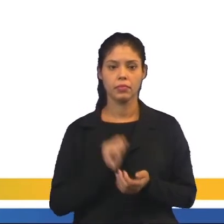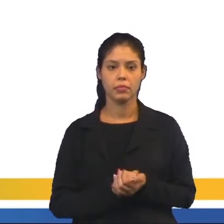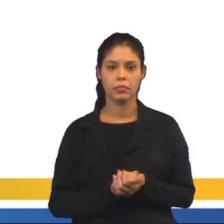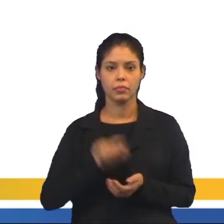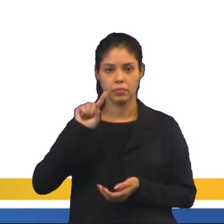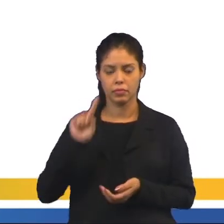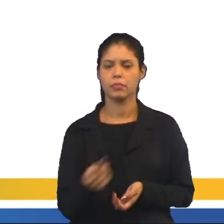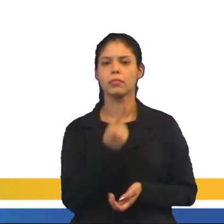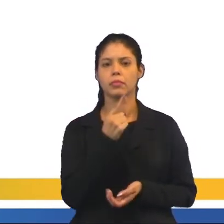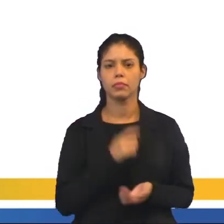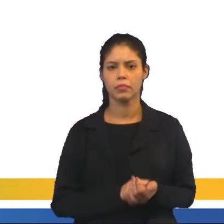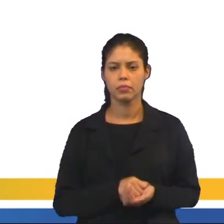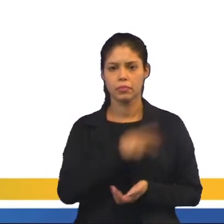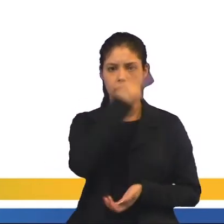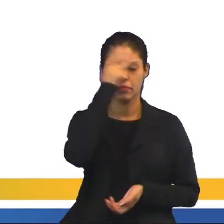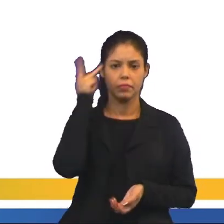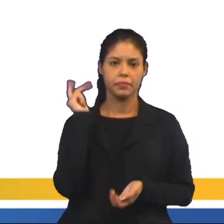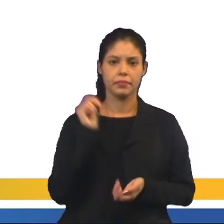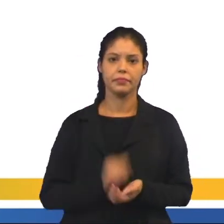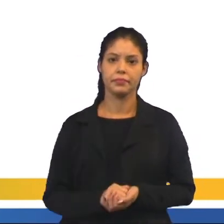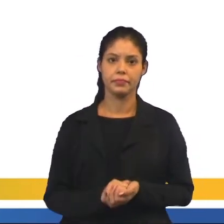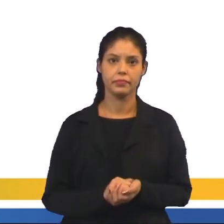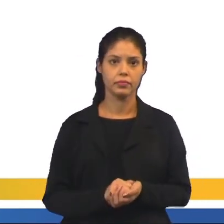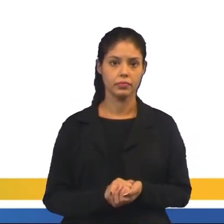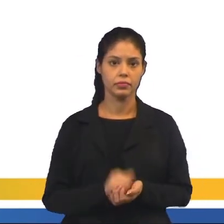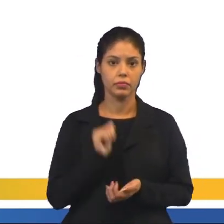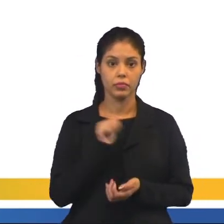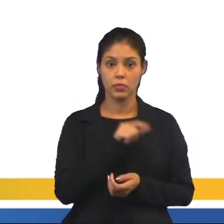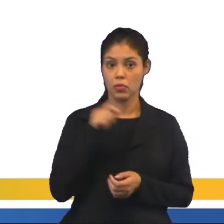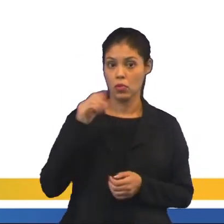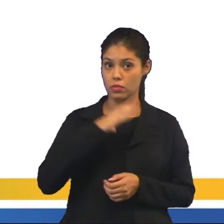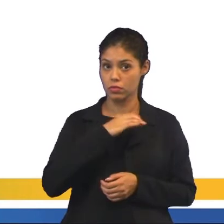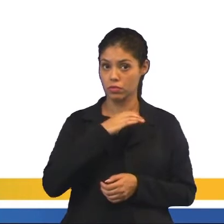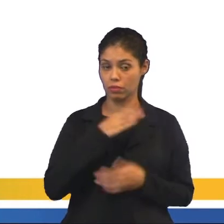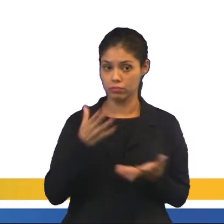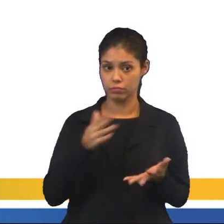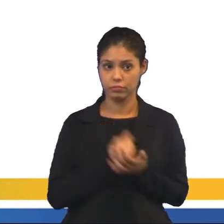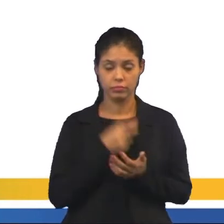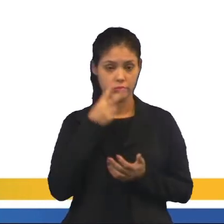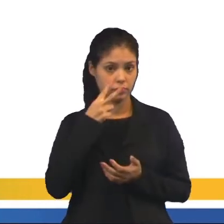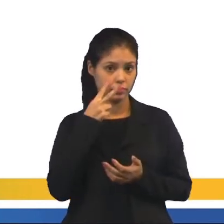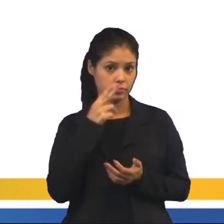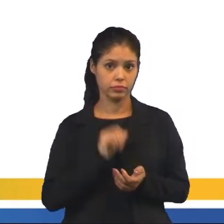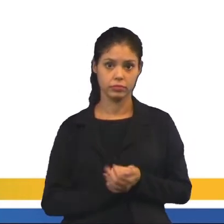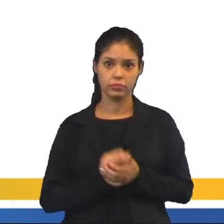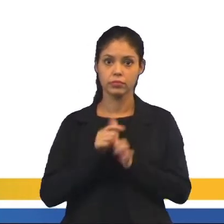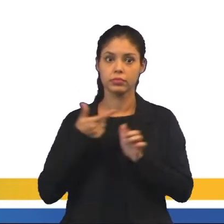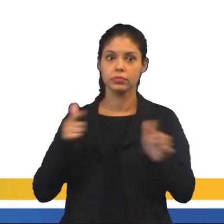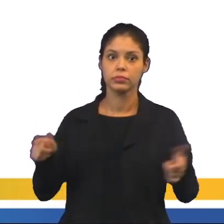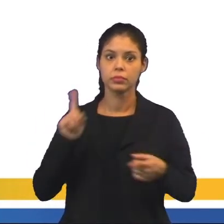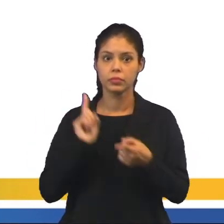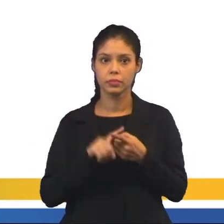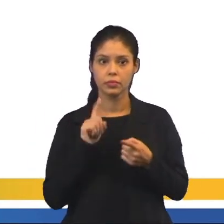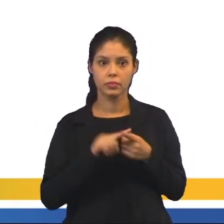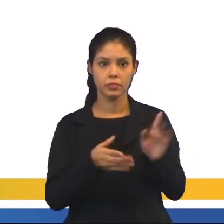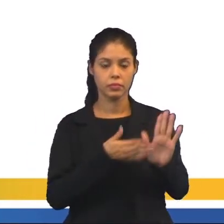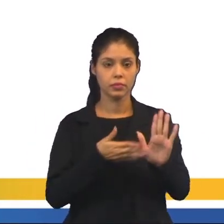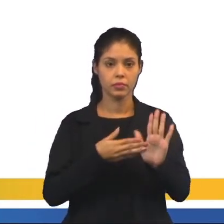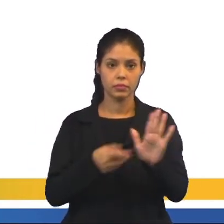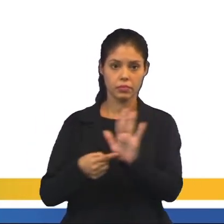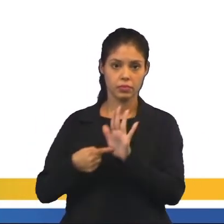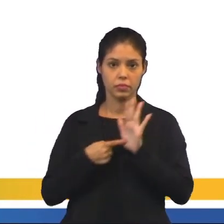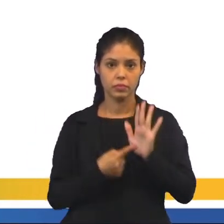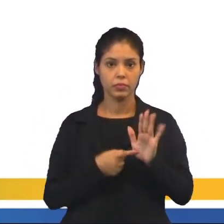162,6 milhões de pessoas estão na zona urbana. Veja que o da China é maior porque proporcionalmente